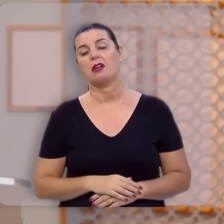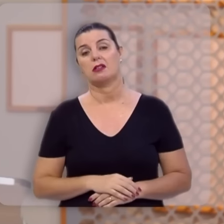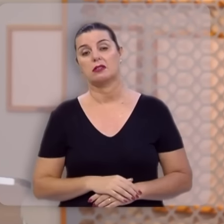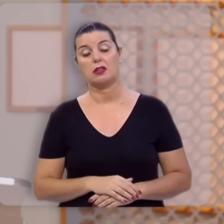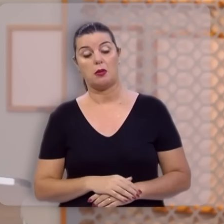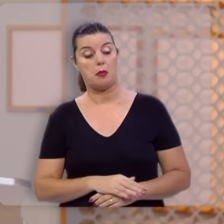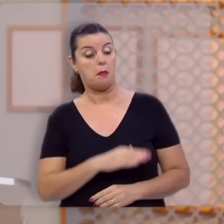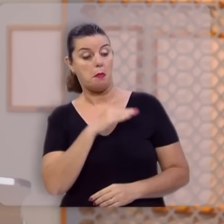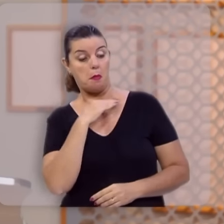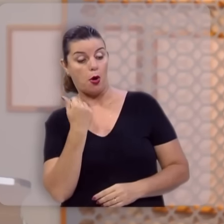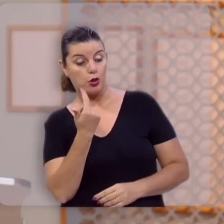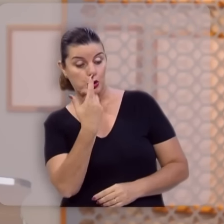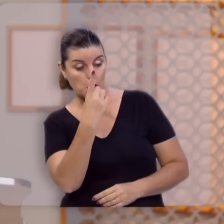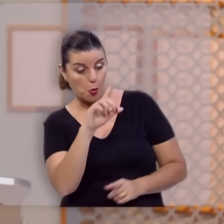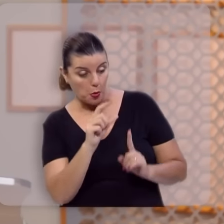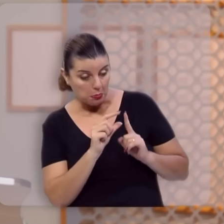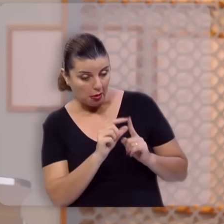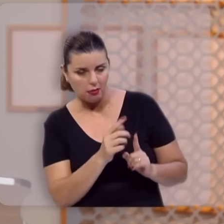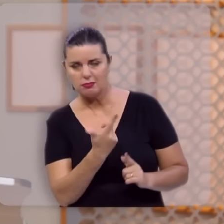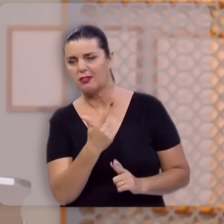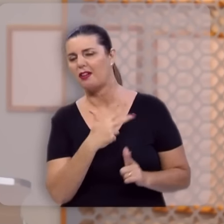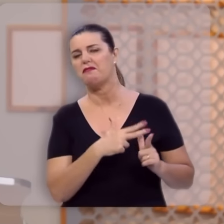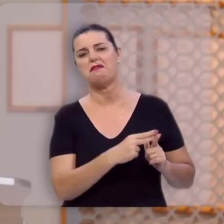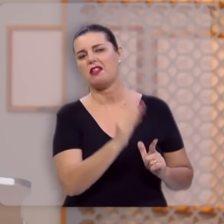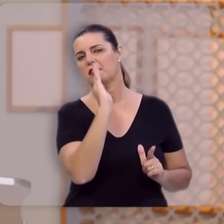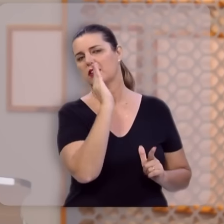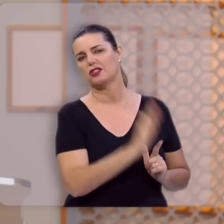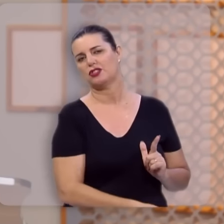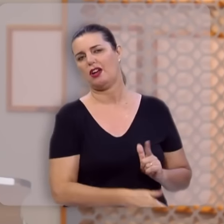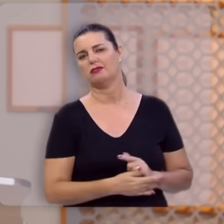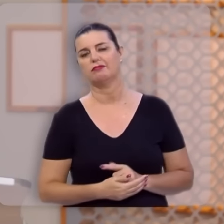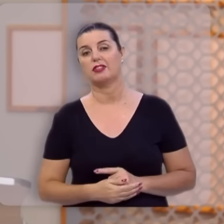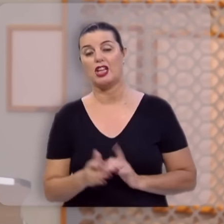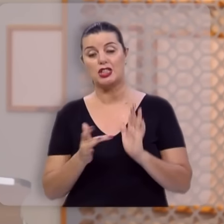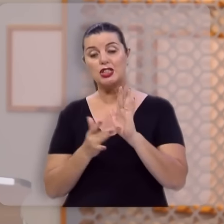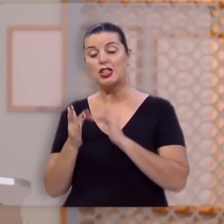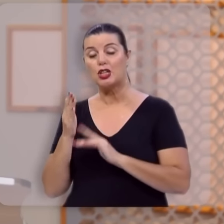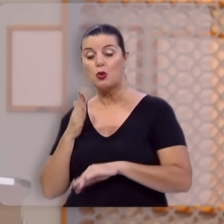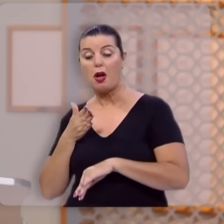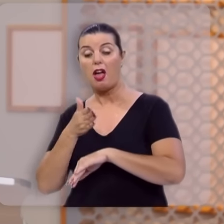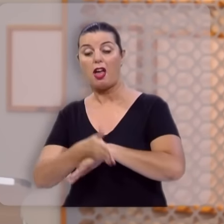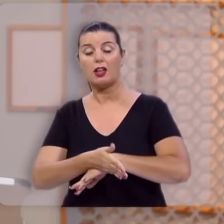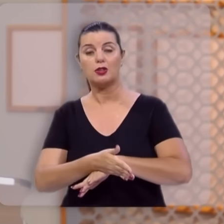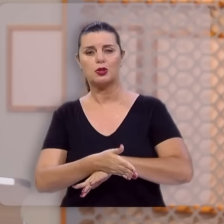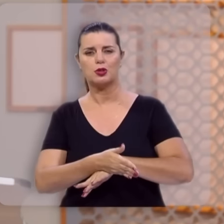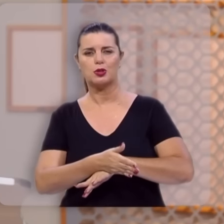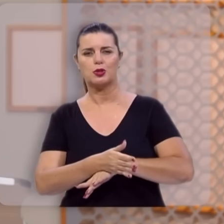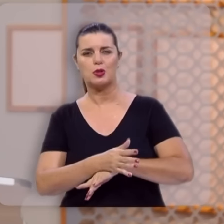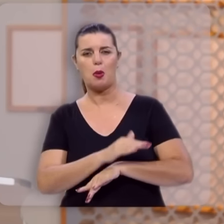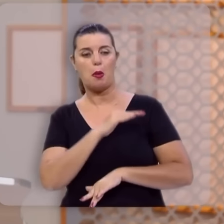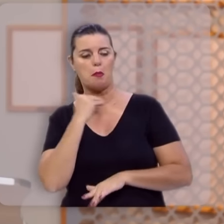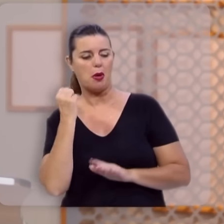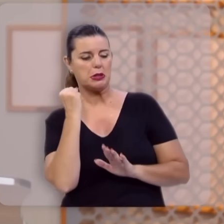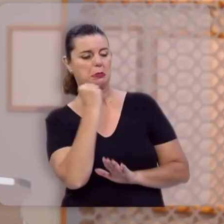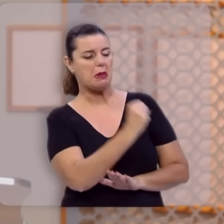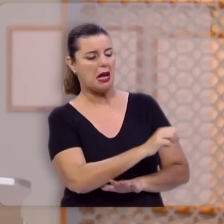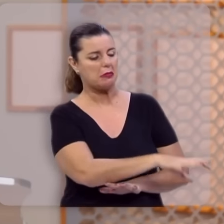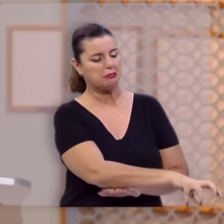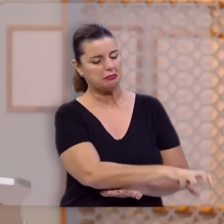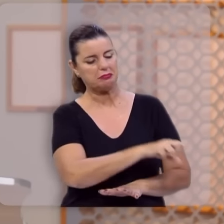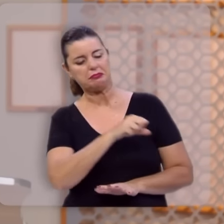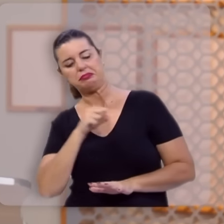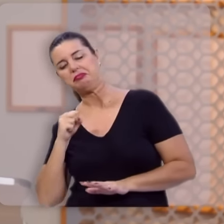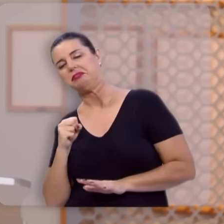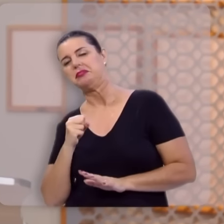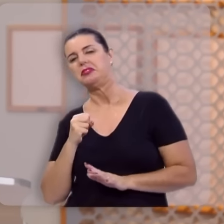não tem a última palavra. A morte já foi vencida. Jesus entrou nas entranhas da morte, matou a morte,